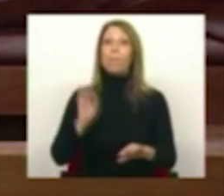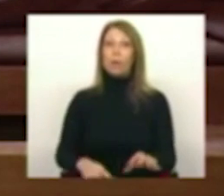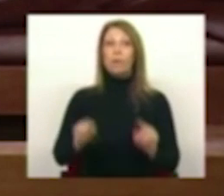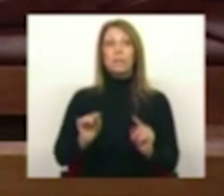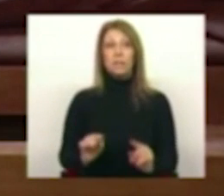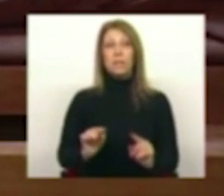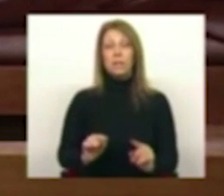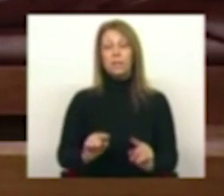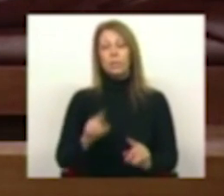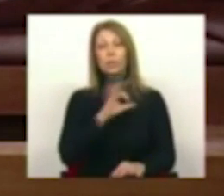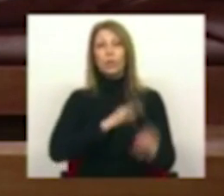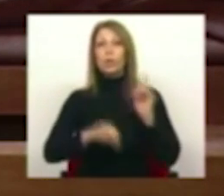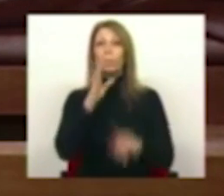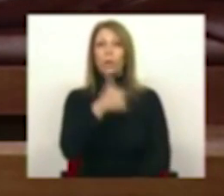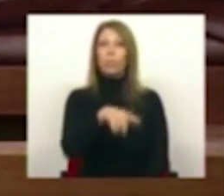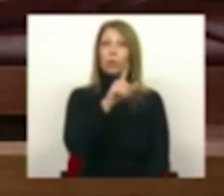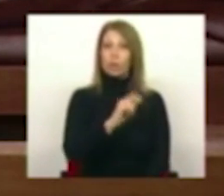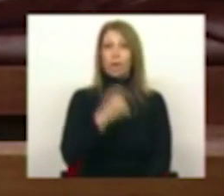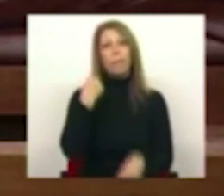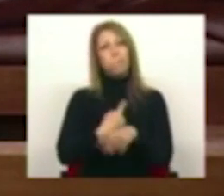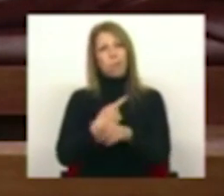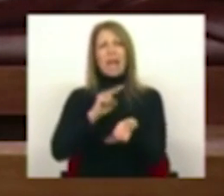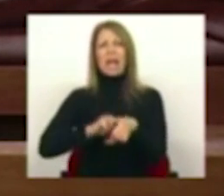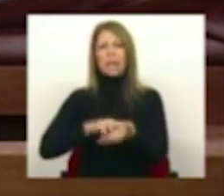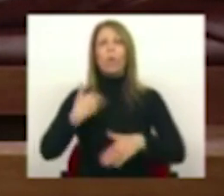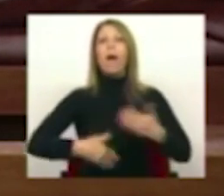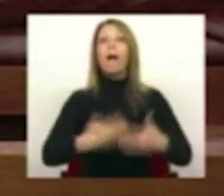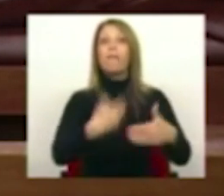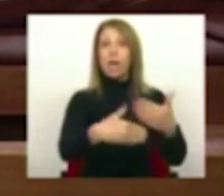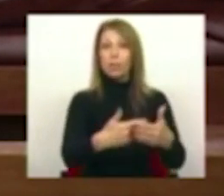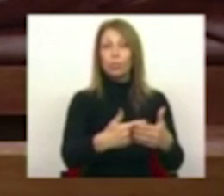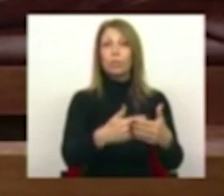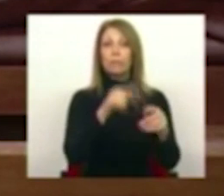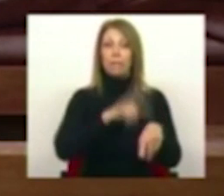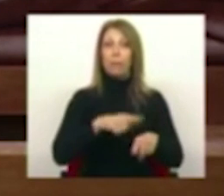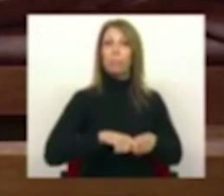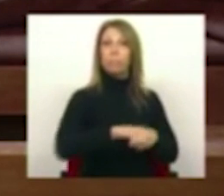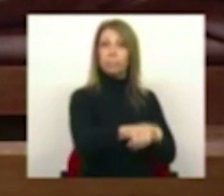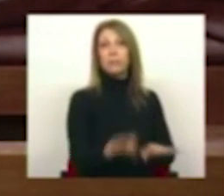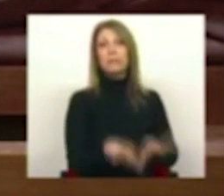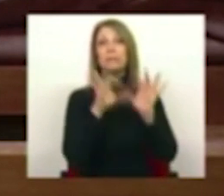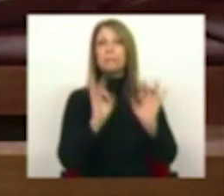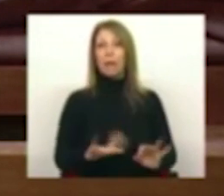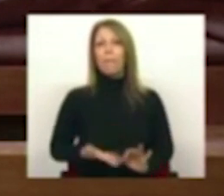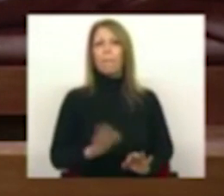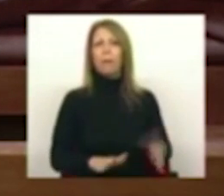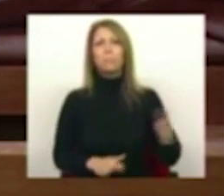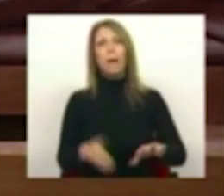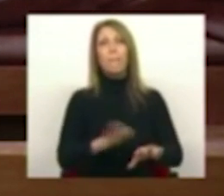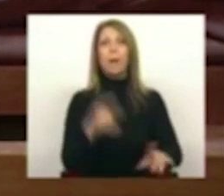que prosseguimos ao mesmo ritmo de avanços nesta legislatura com que andámos na passada.